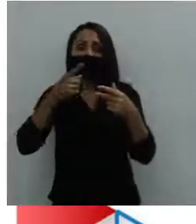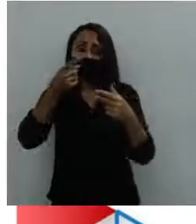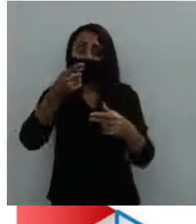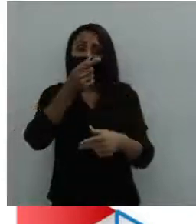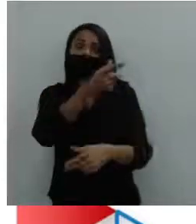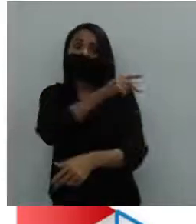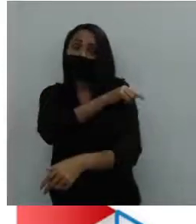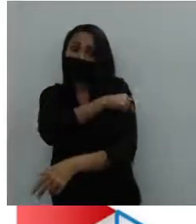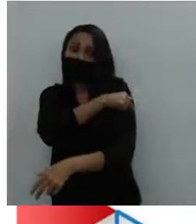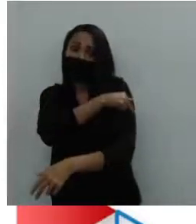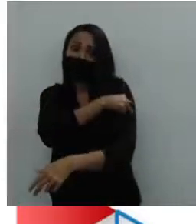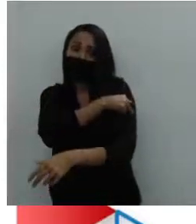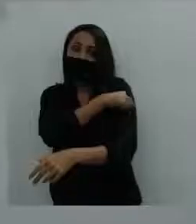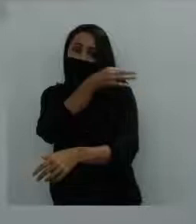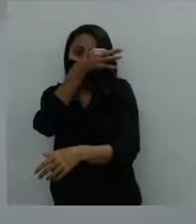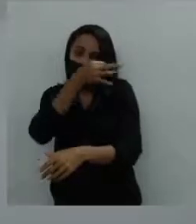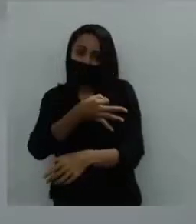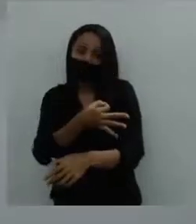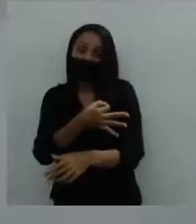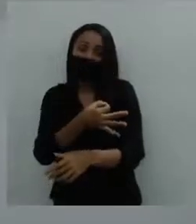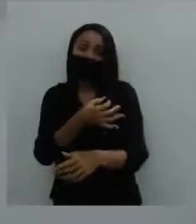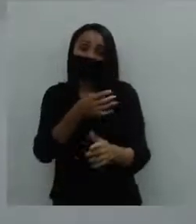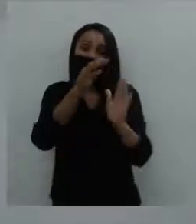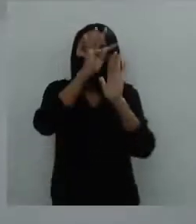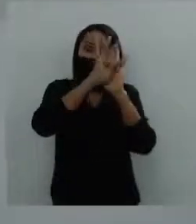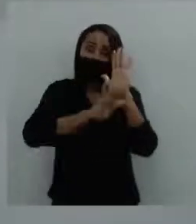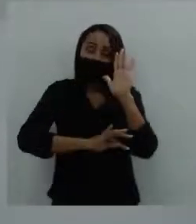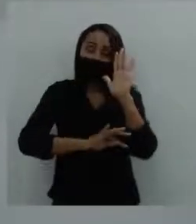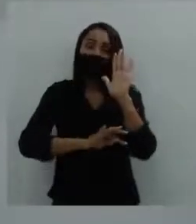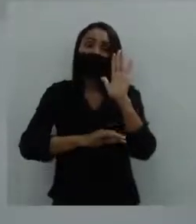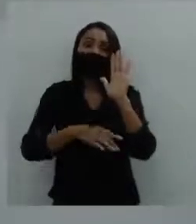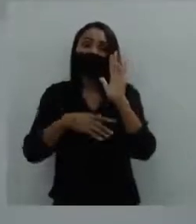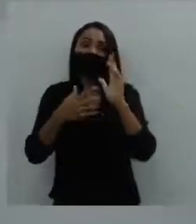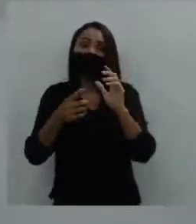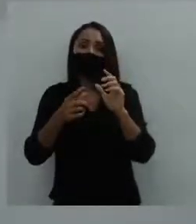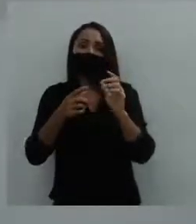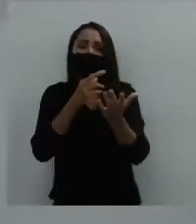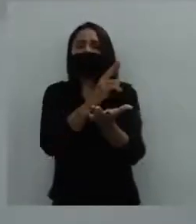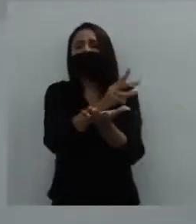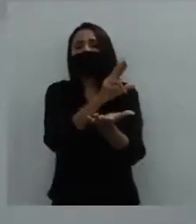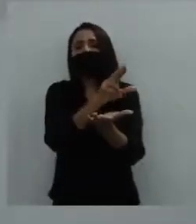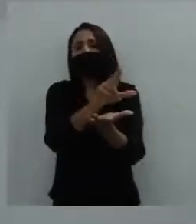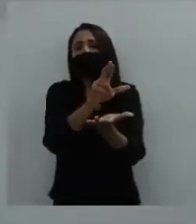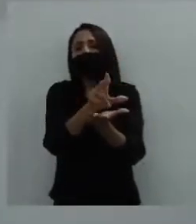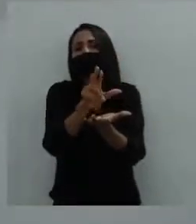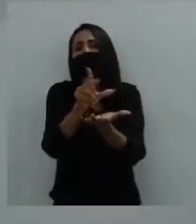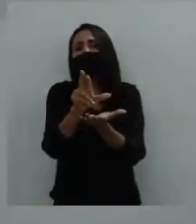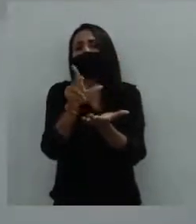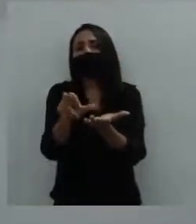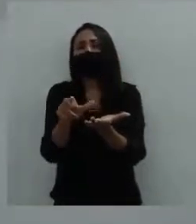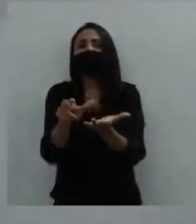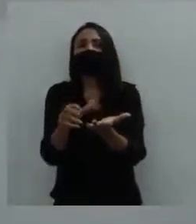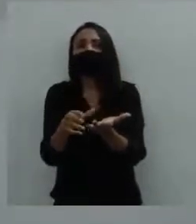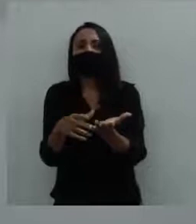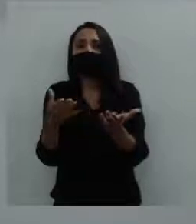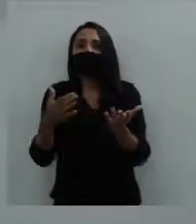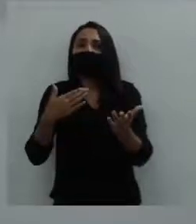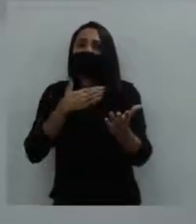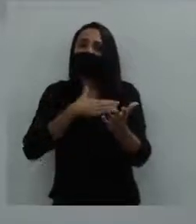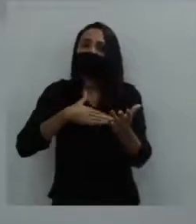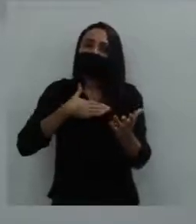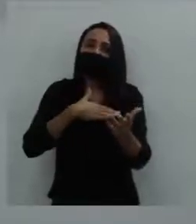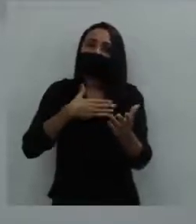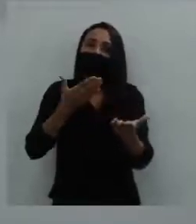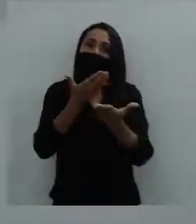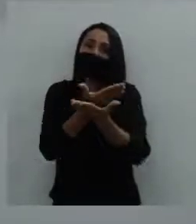7º ano, certo? Os textos orais denotativos, nós temos vários, certo? E um que eu gostaria